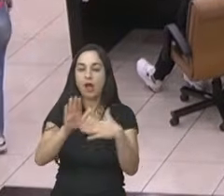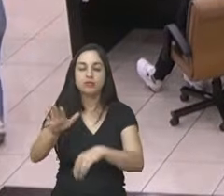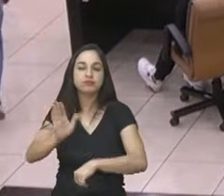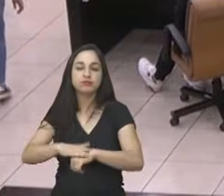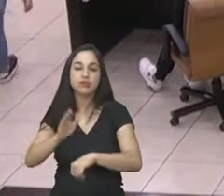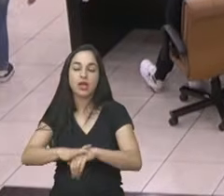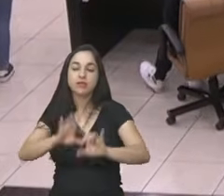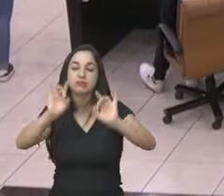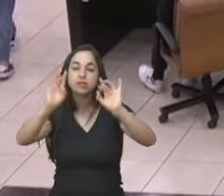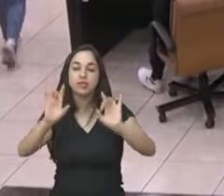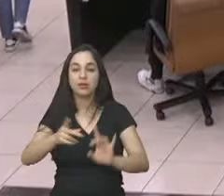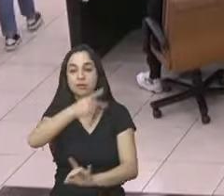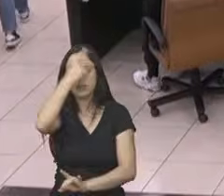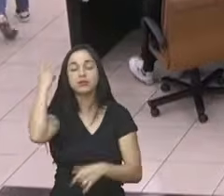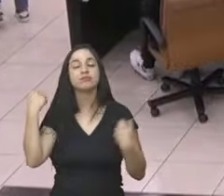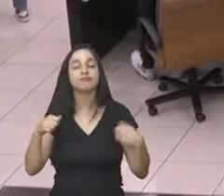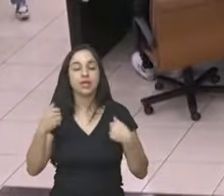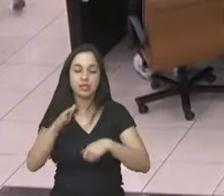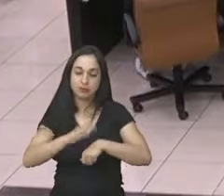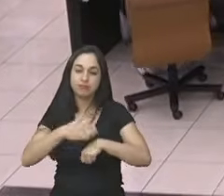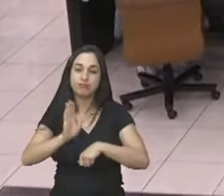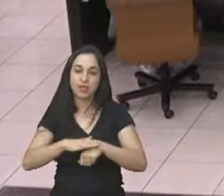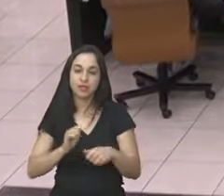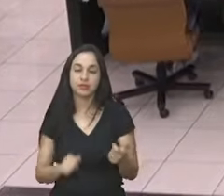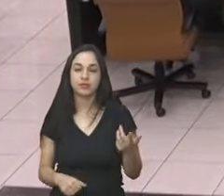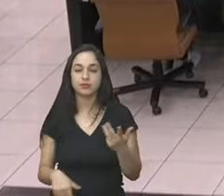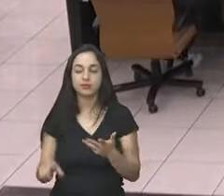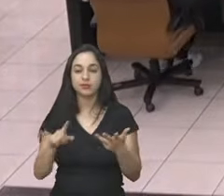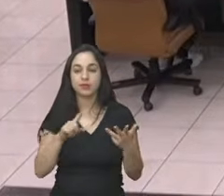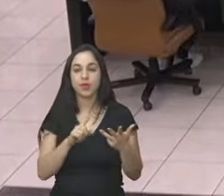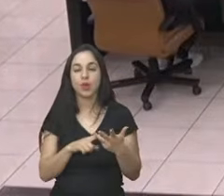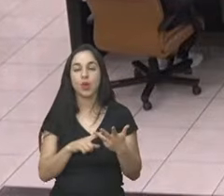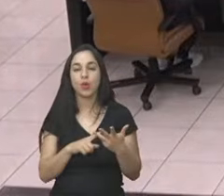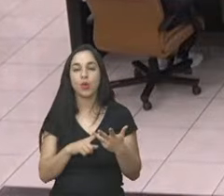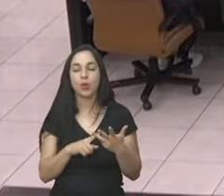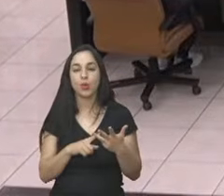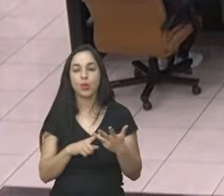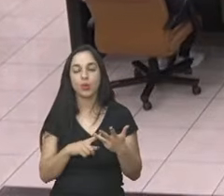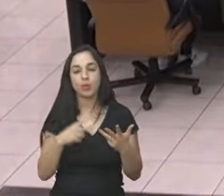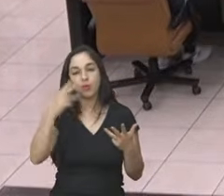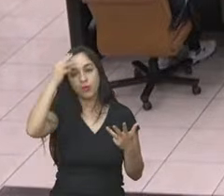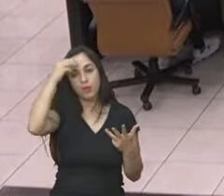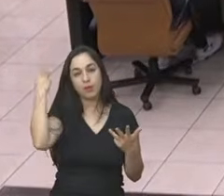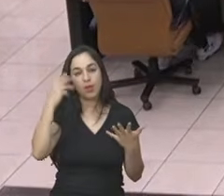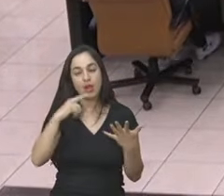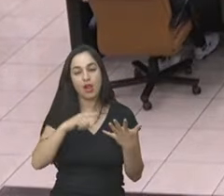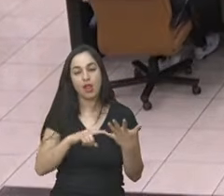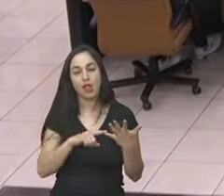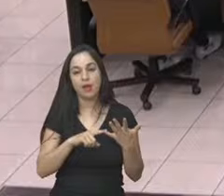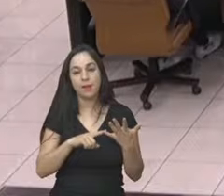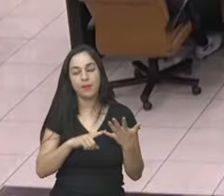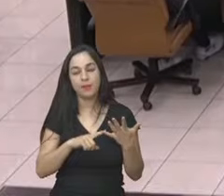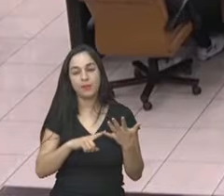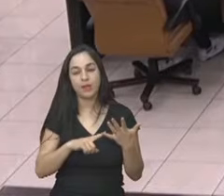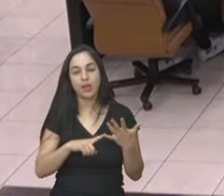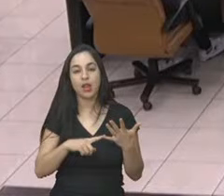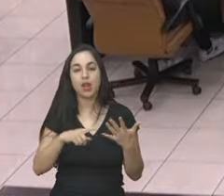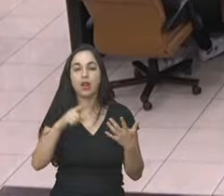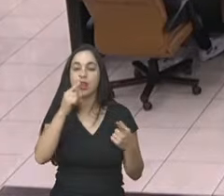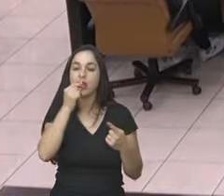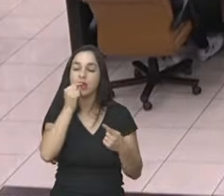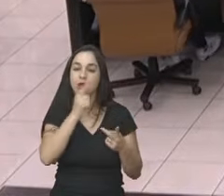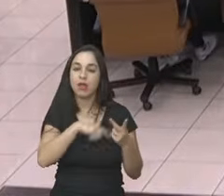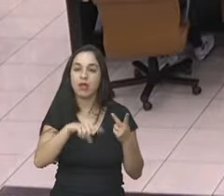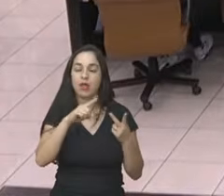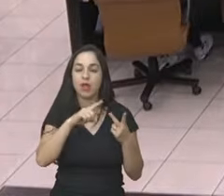especial aqueles que mais precisam. Como vota a vereadora Maria Amélia? Como vota o vereador Neto Alves? Como